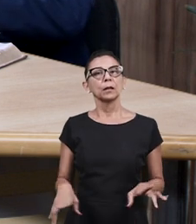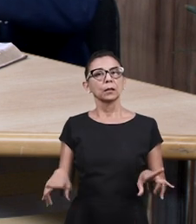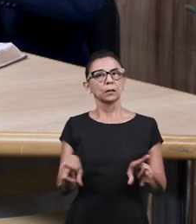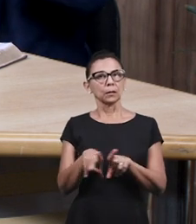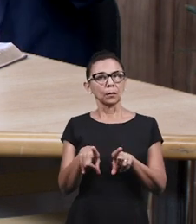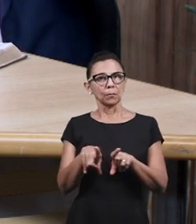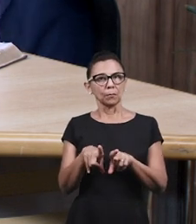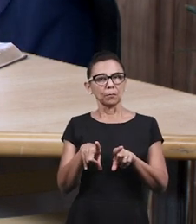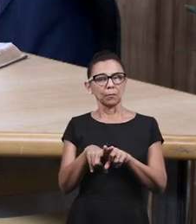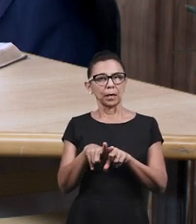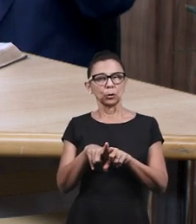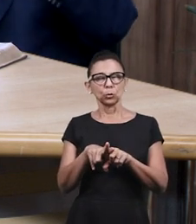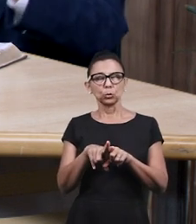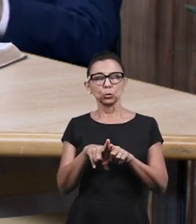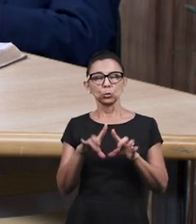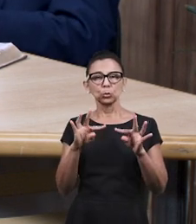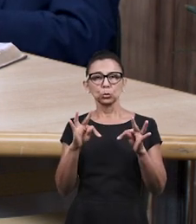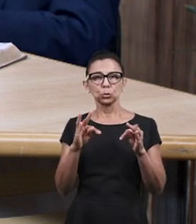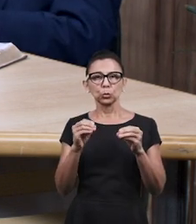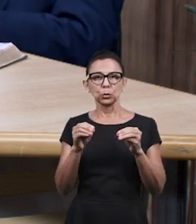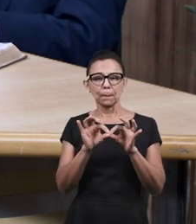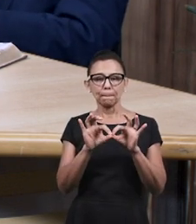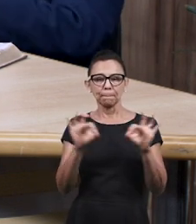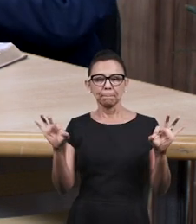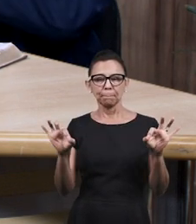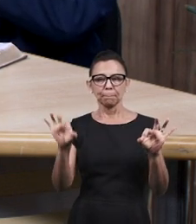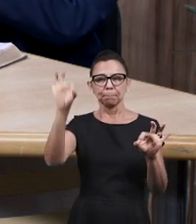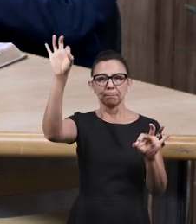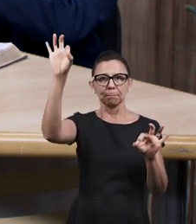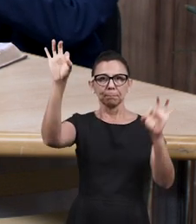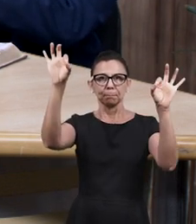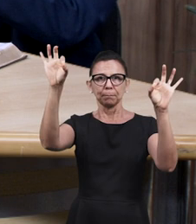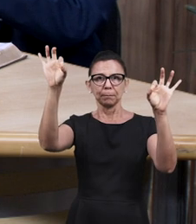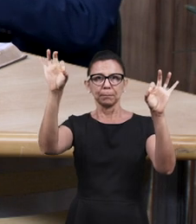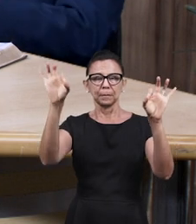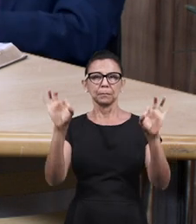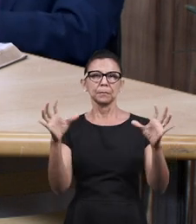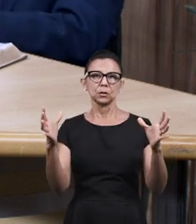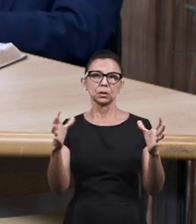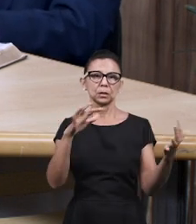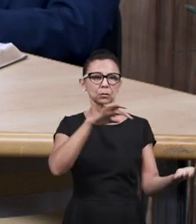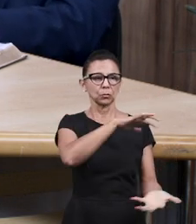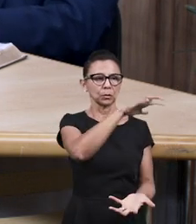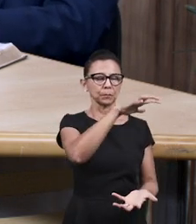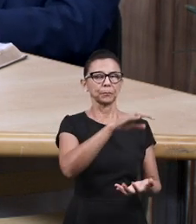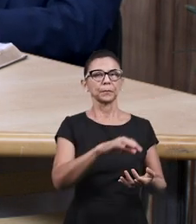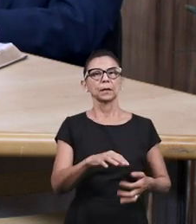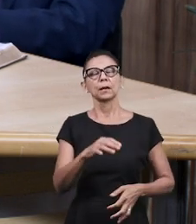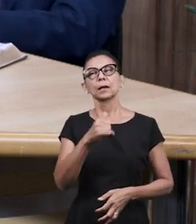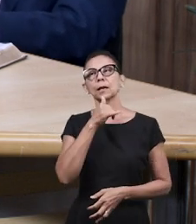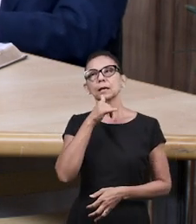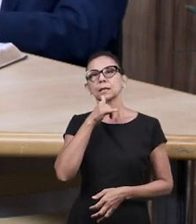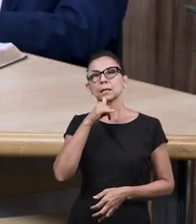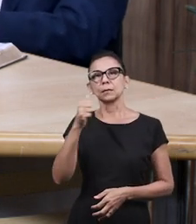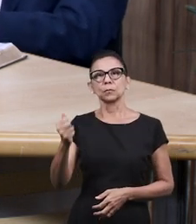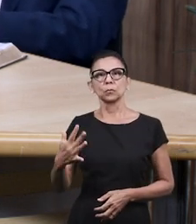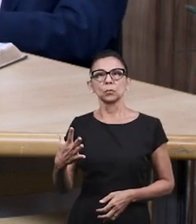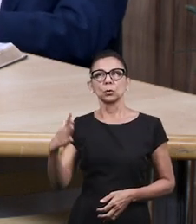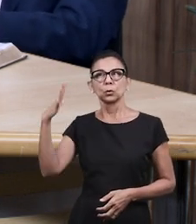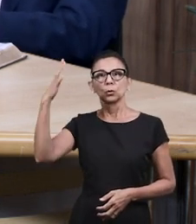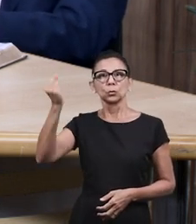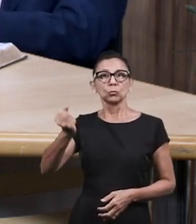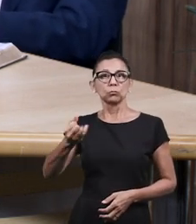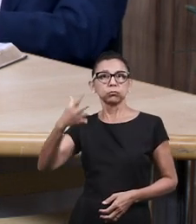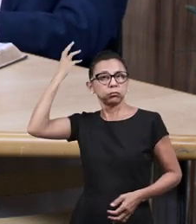as medidas astronômicas do universo. Então, para fazer uma comparação, velocidade da luz,